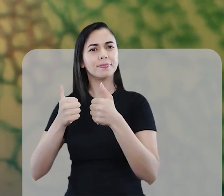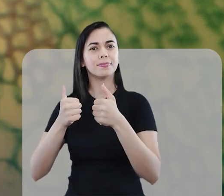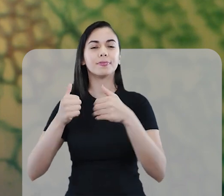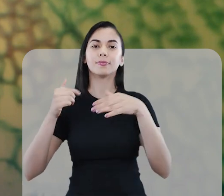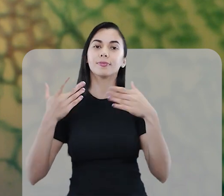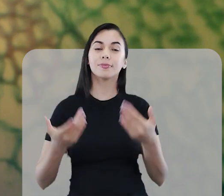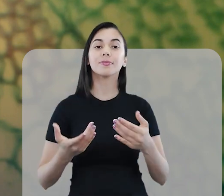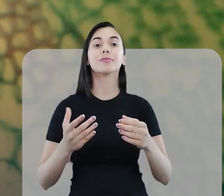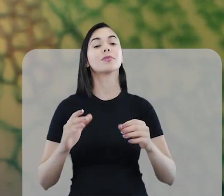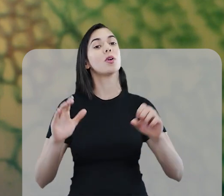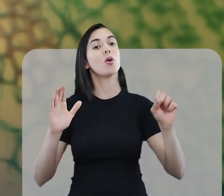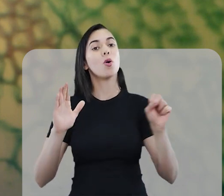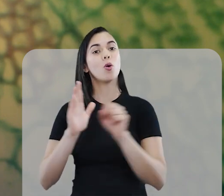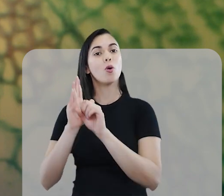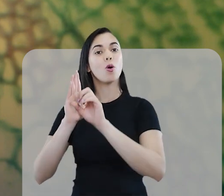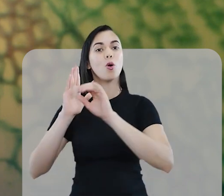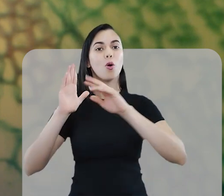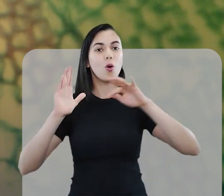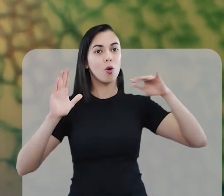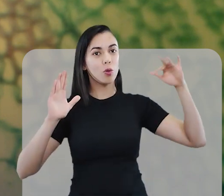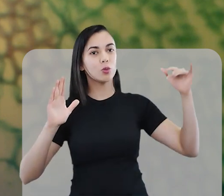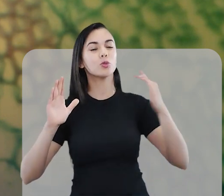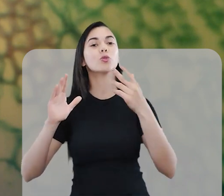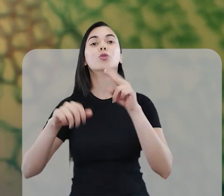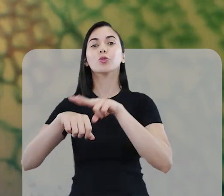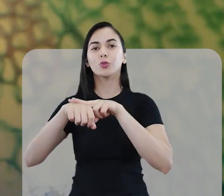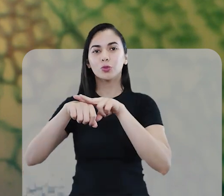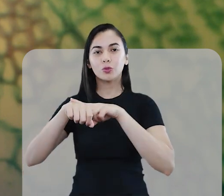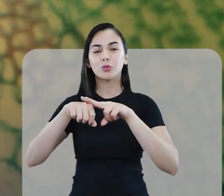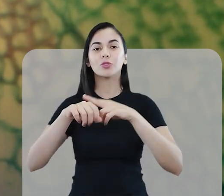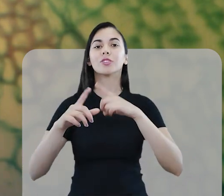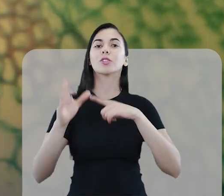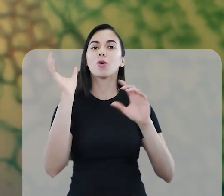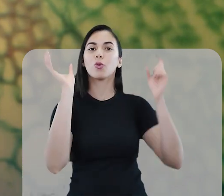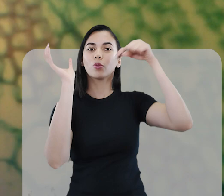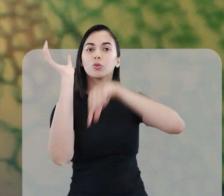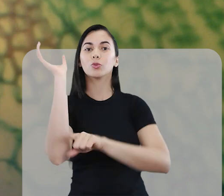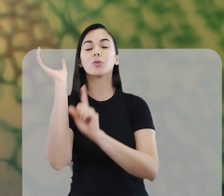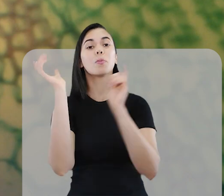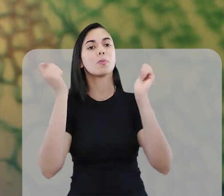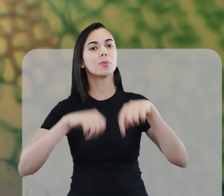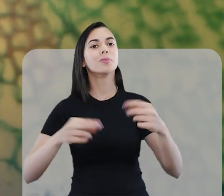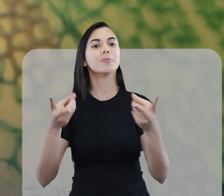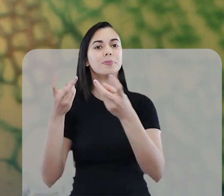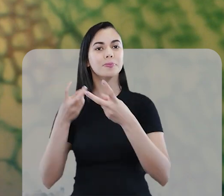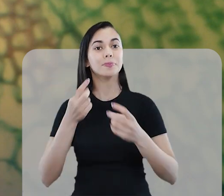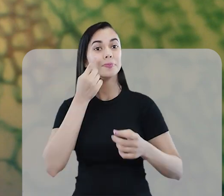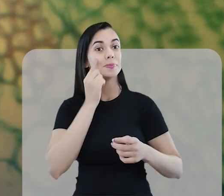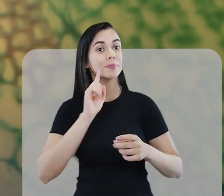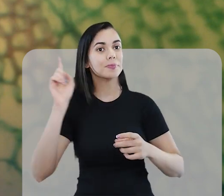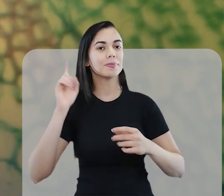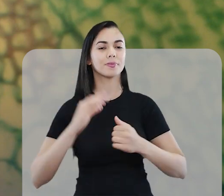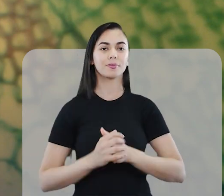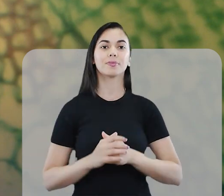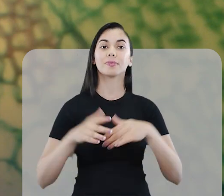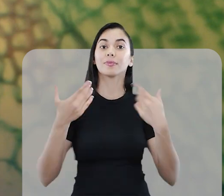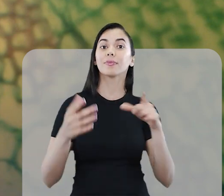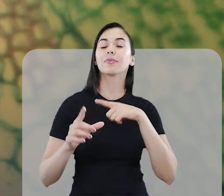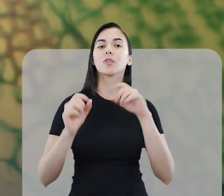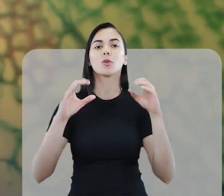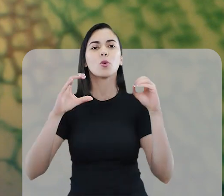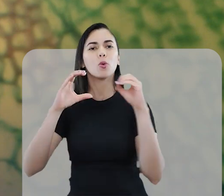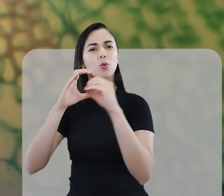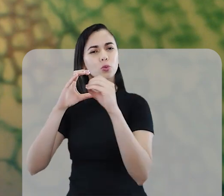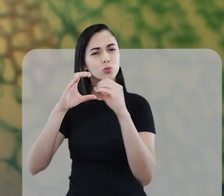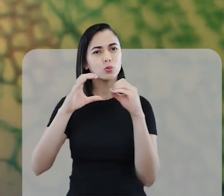clorofila verde, devido à presença desse pigmento que faz a fotossíntese, é possível ser observado. Então nós temos uma célula do lado da outra. Ó.